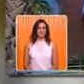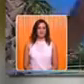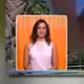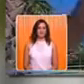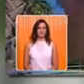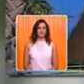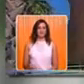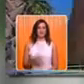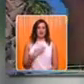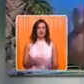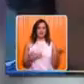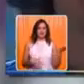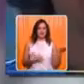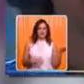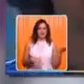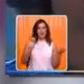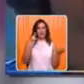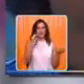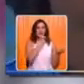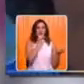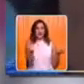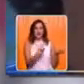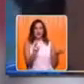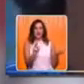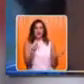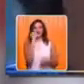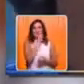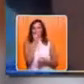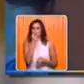eu gosto mais de ficar guitarra ou de cantar